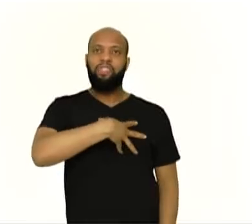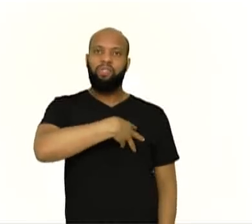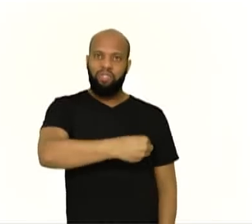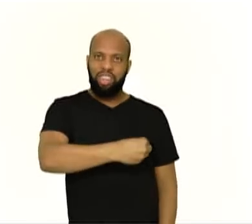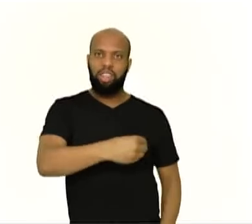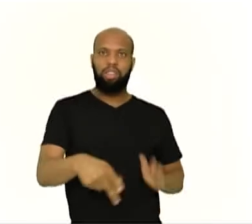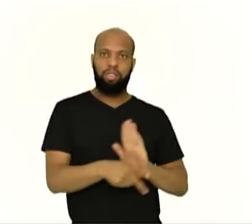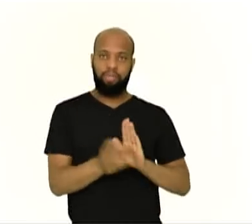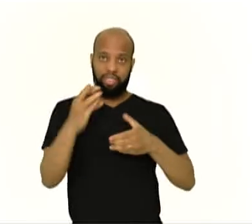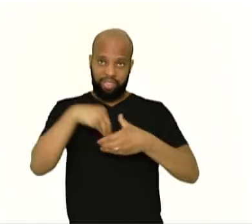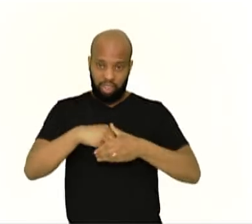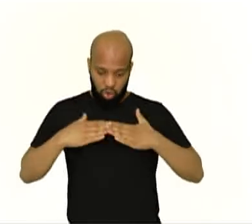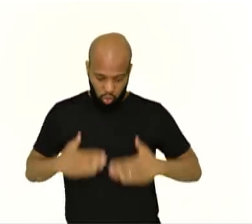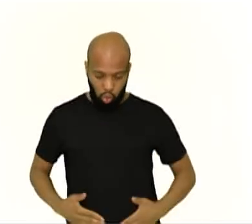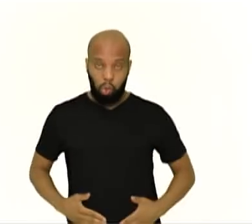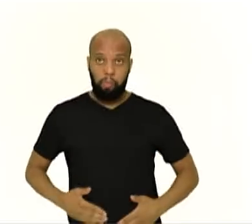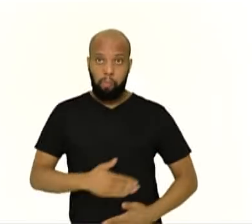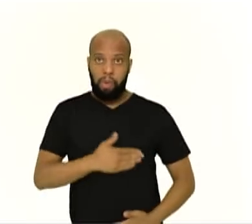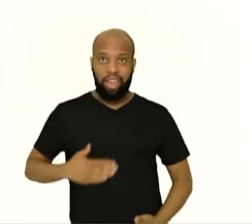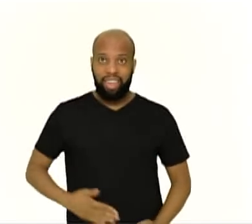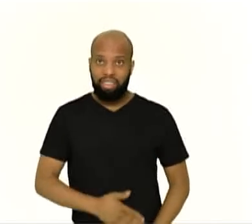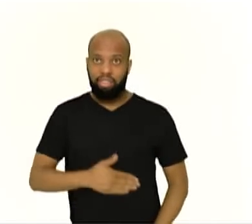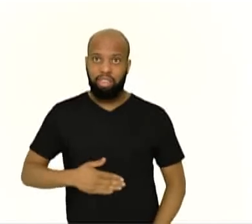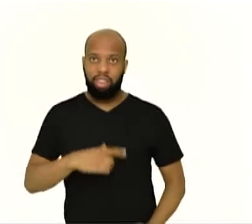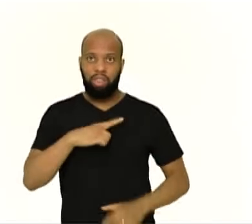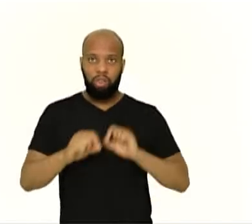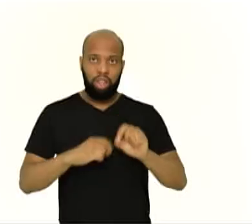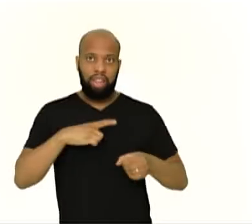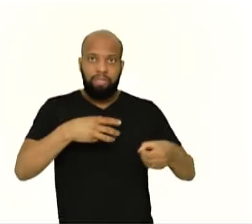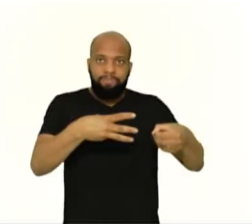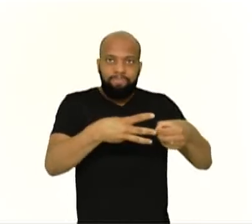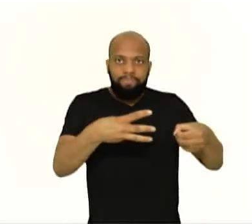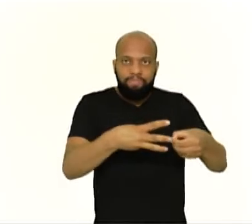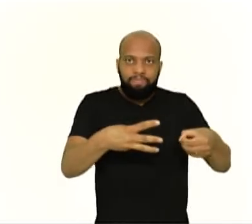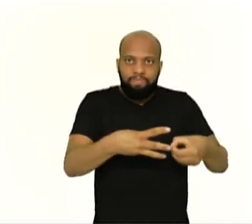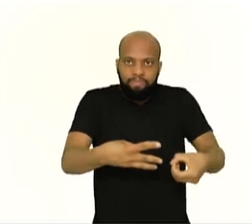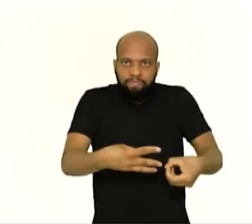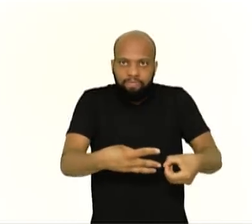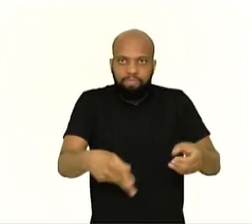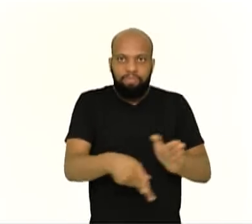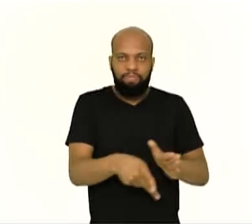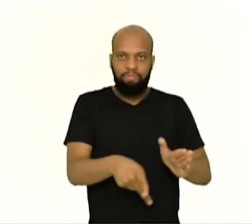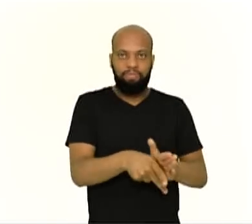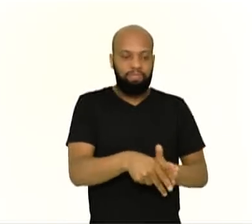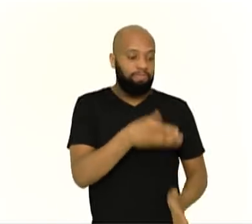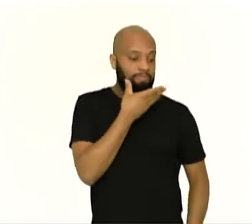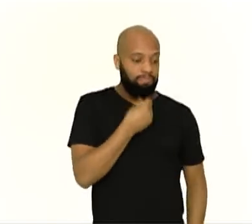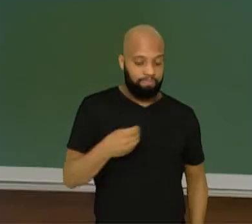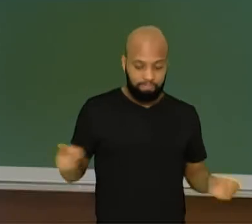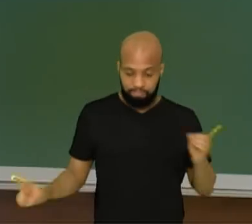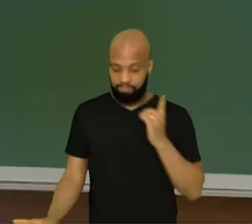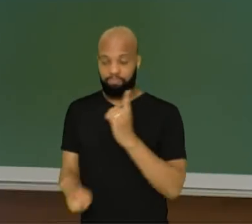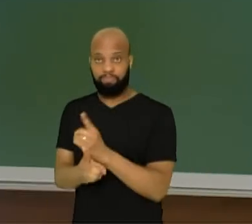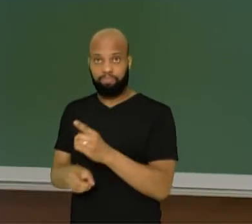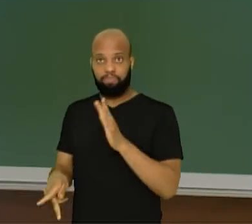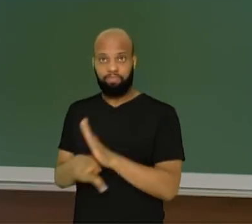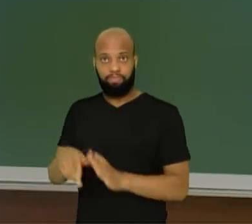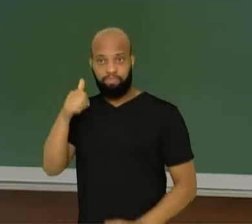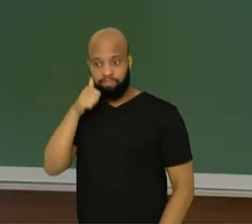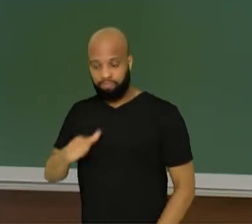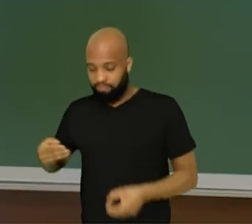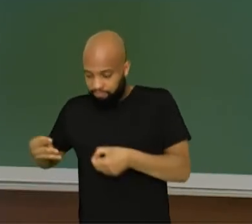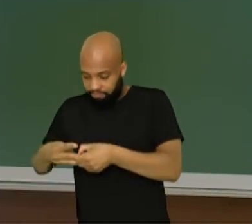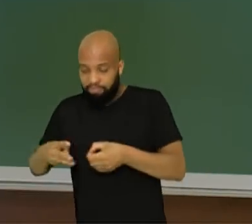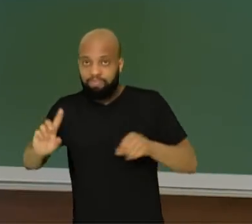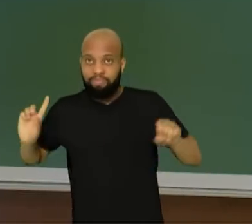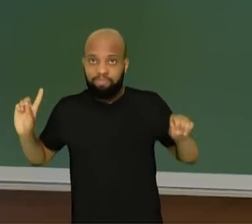no interior do nosso corpo, A célula masculina vai se encontrar com a célula feminina, fecundação